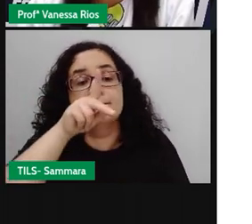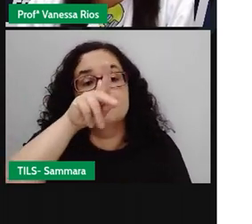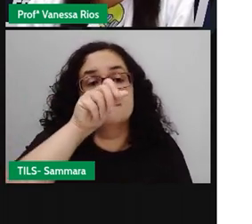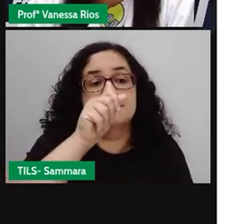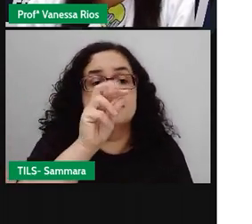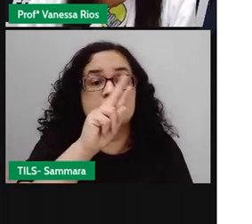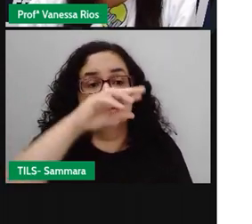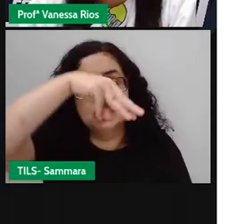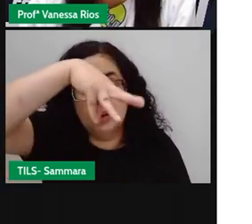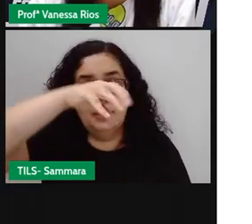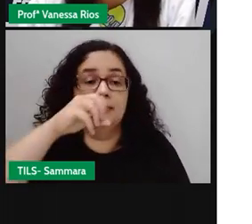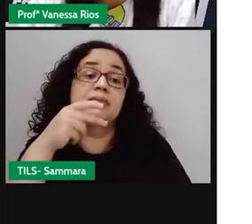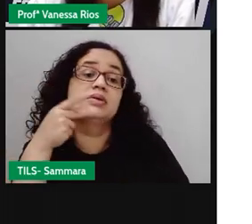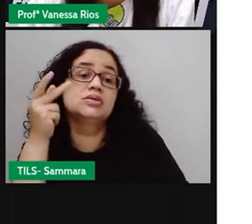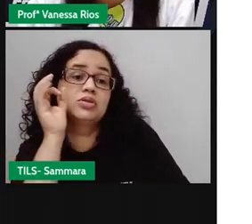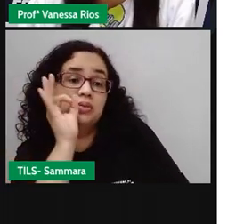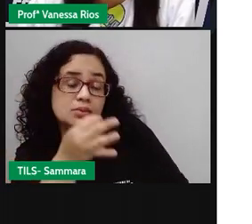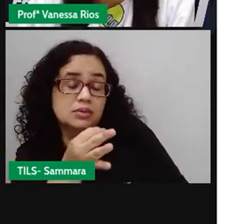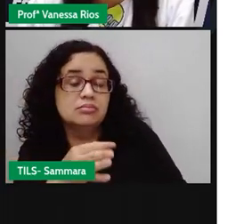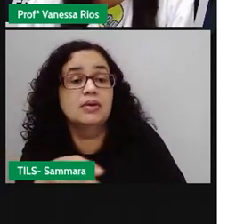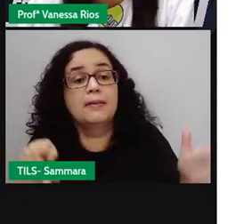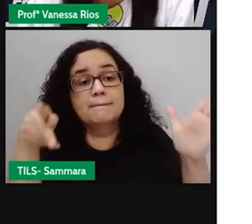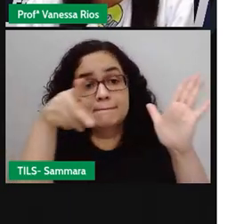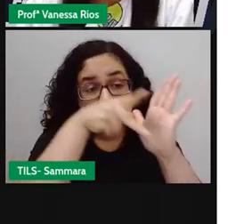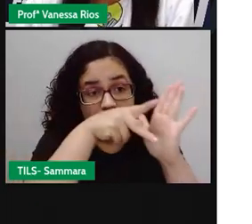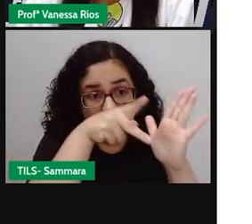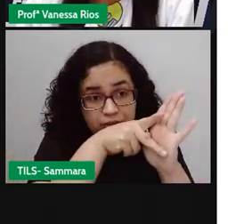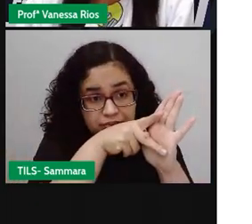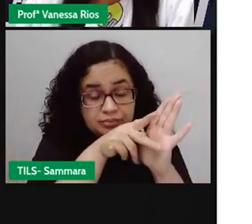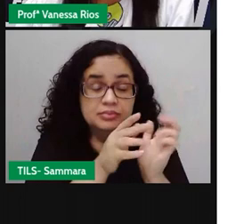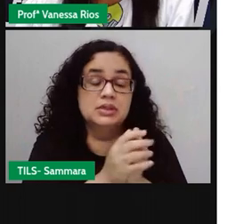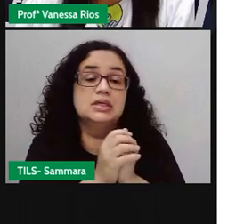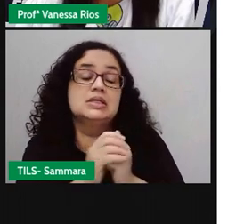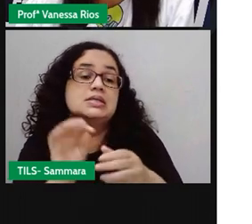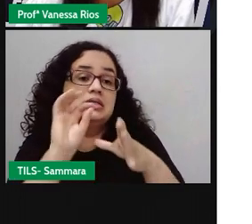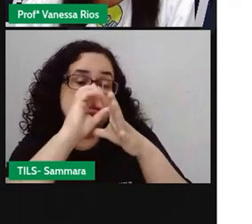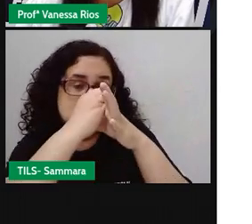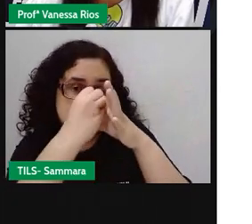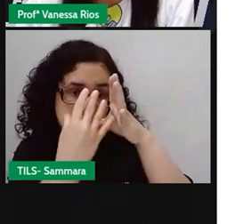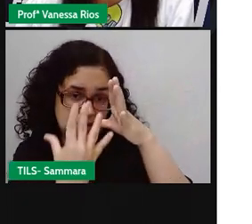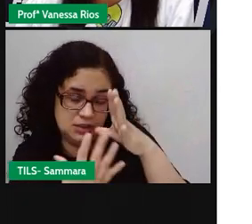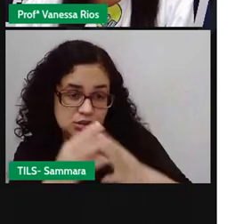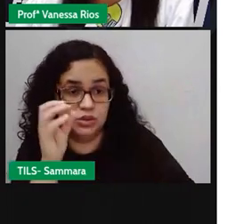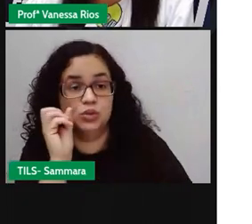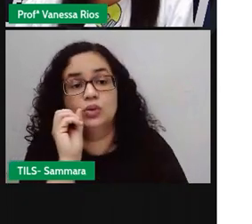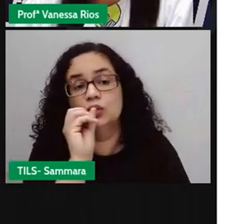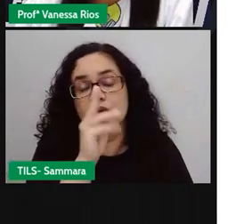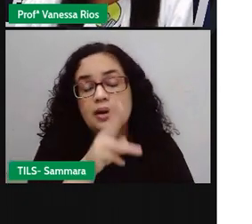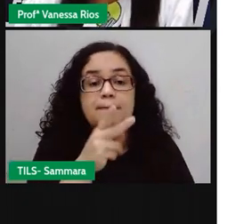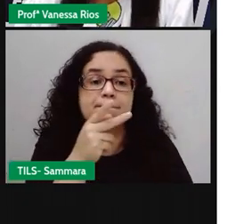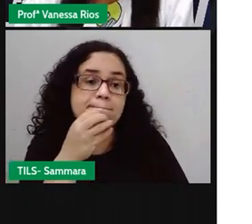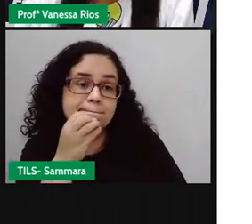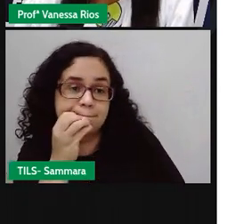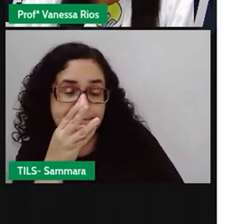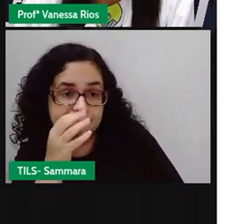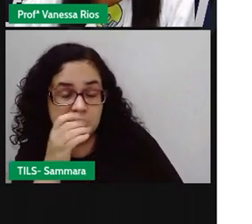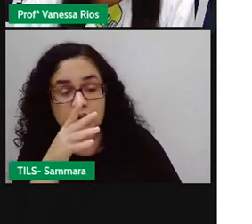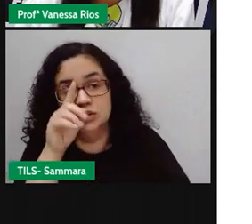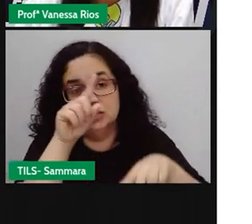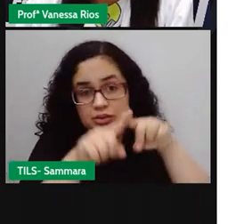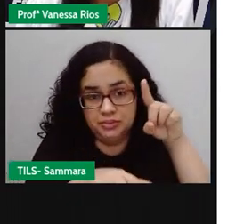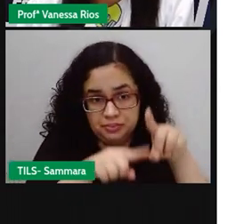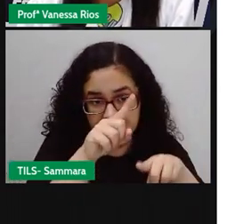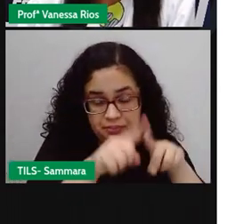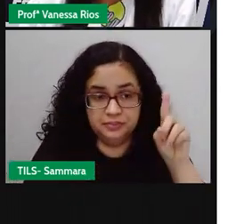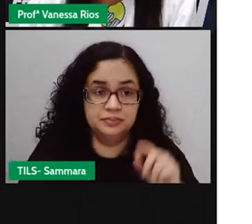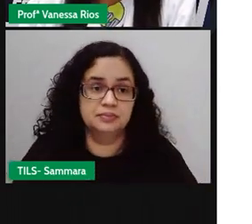gente vê que a própria definição de patrimônio traz essa característica, né? Falando em bens